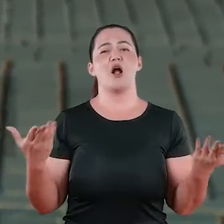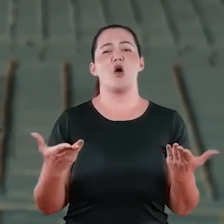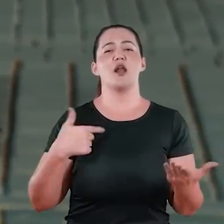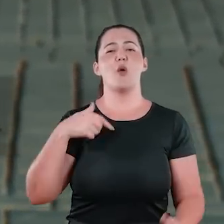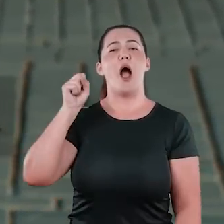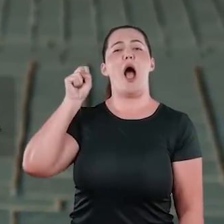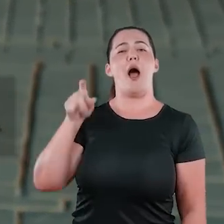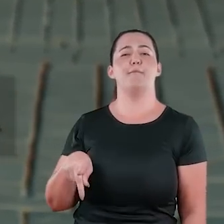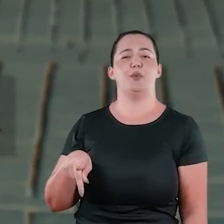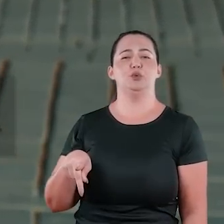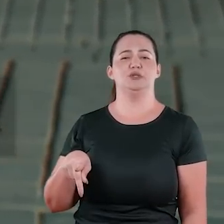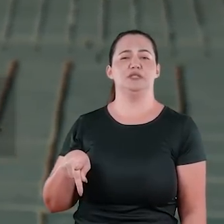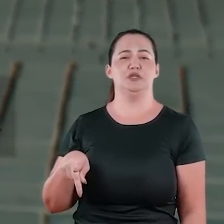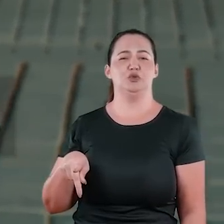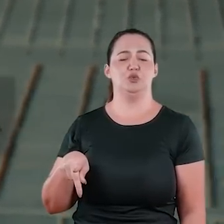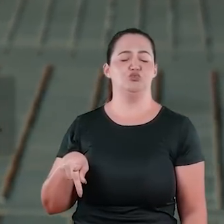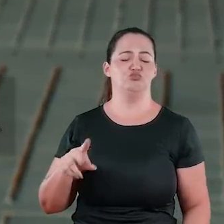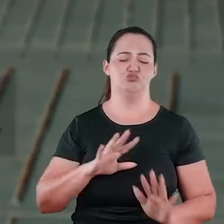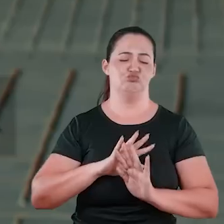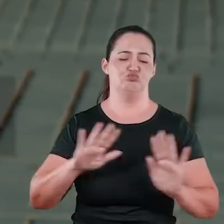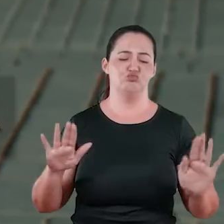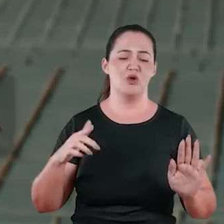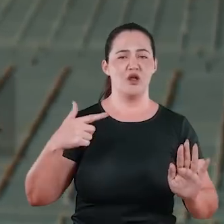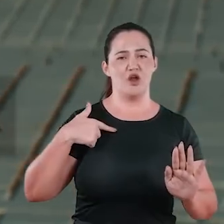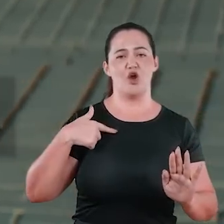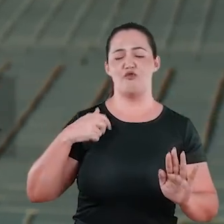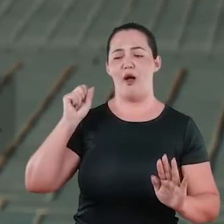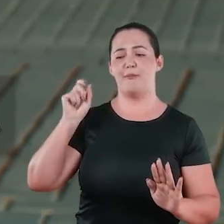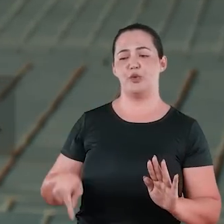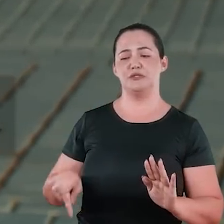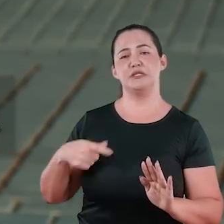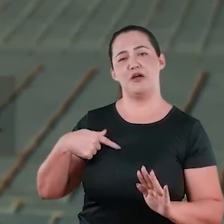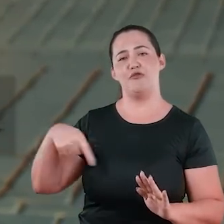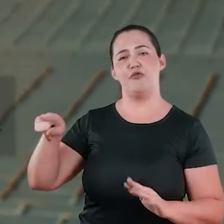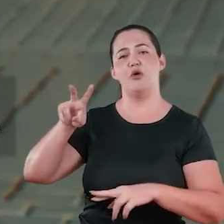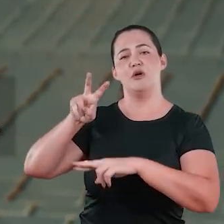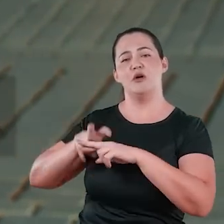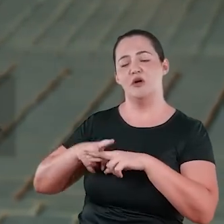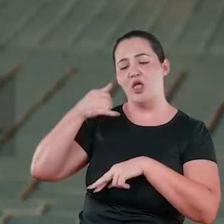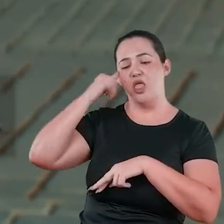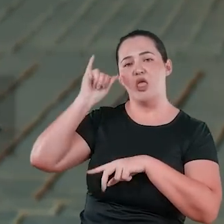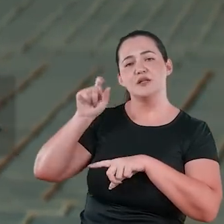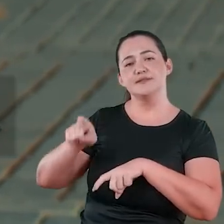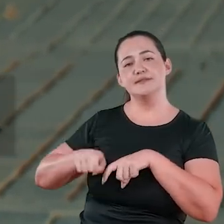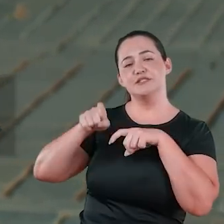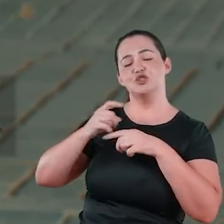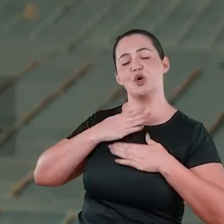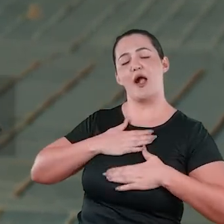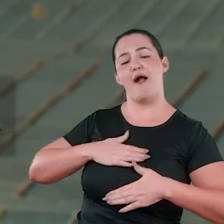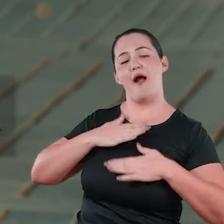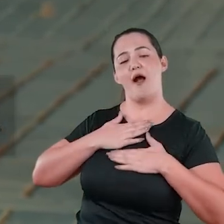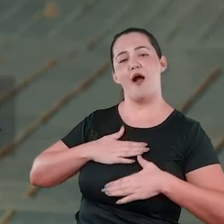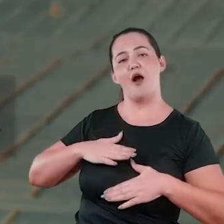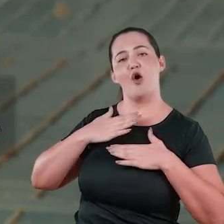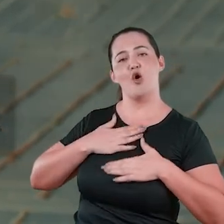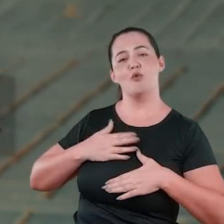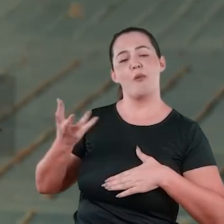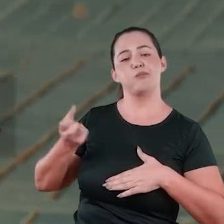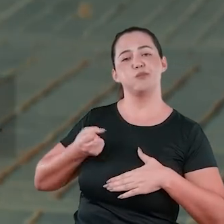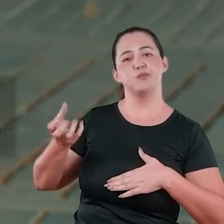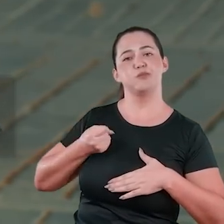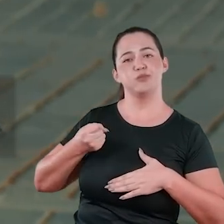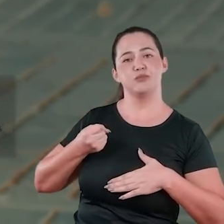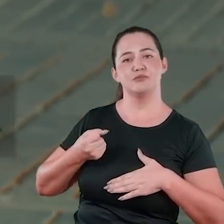era imperador de Roma, que mandava e desmandava na vida de todo mundo, agora estava ali calmo em sua fazenda, aposentado,